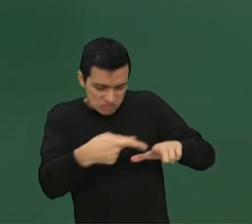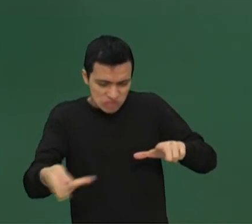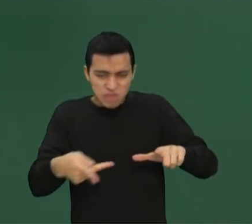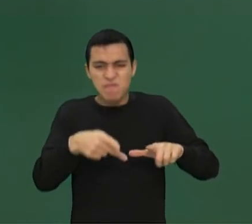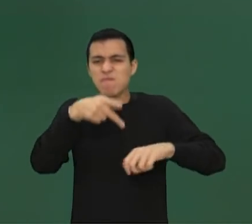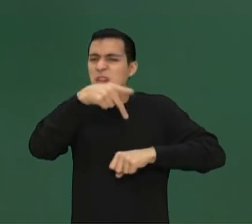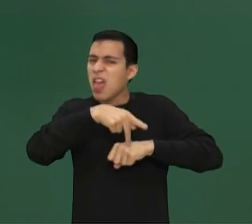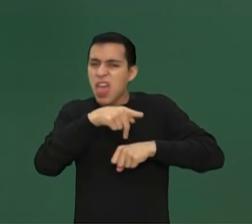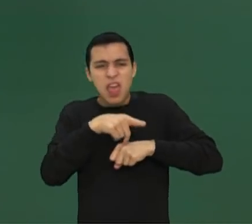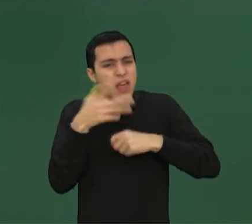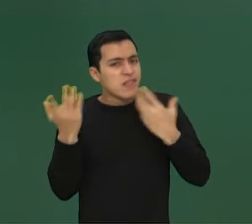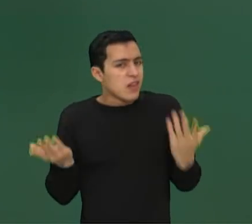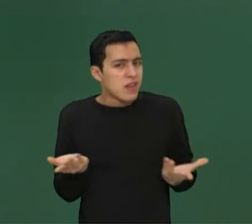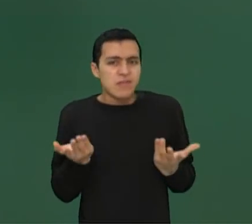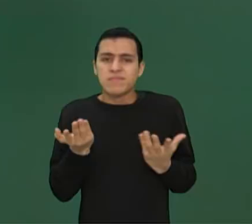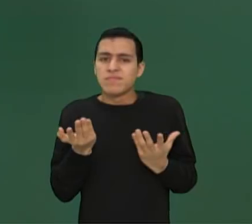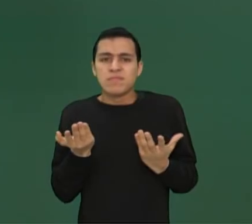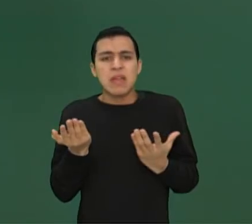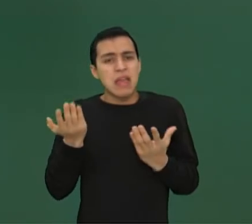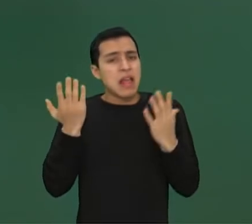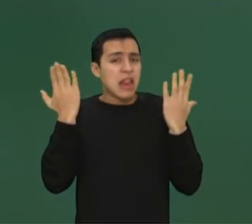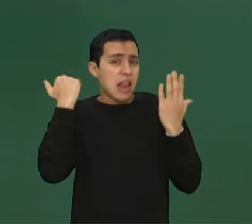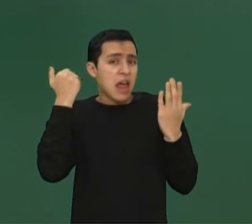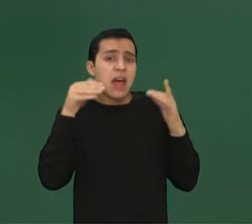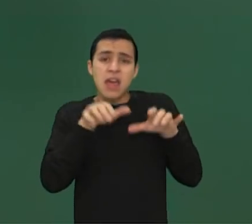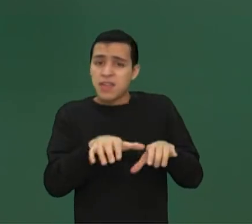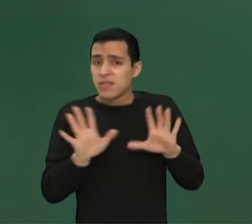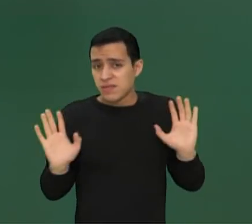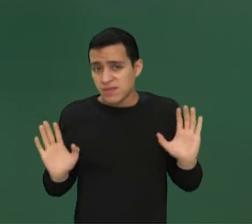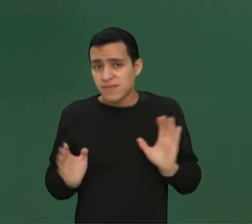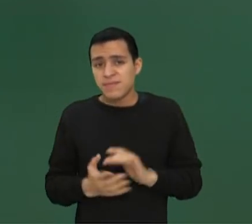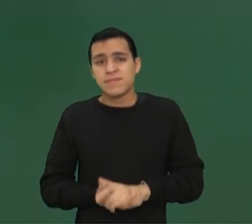pedra, com pedras, então era dessa forma que era feito.